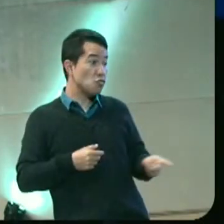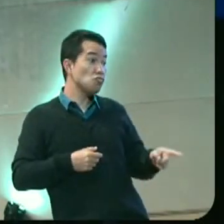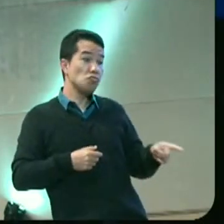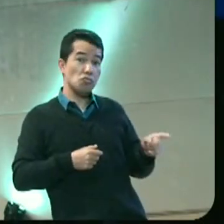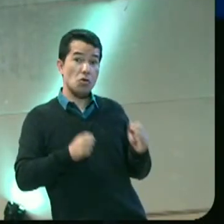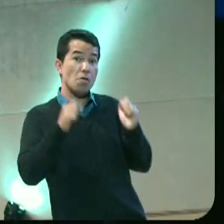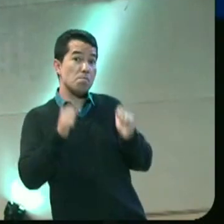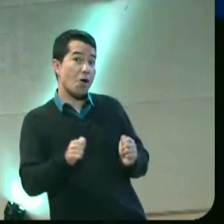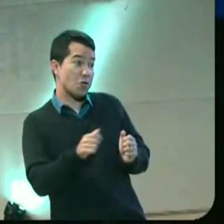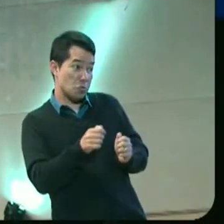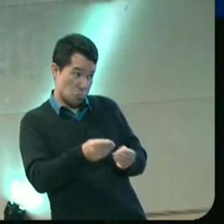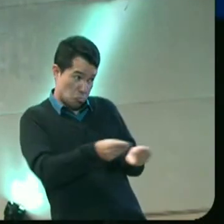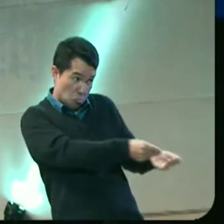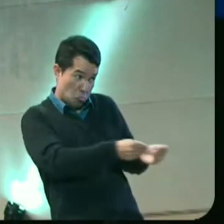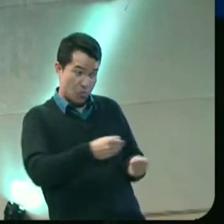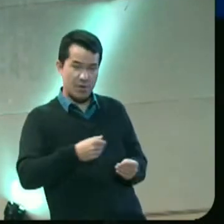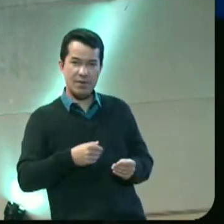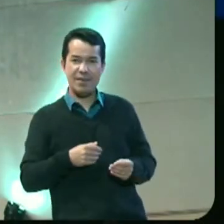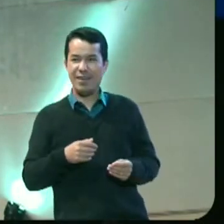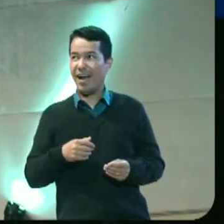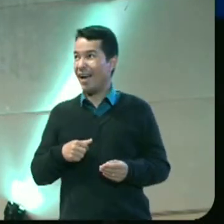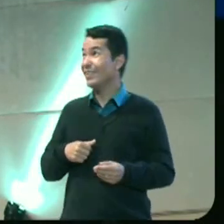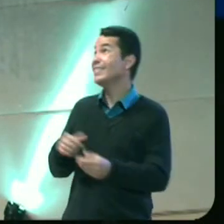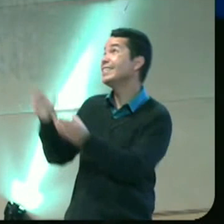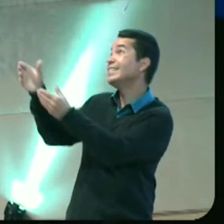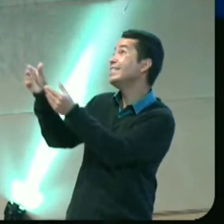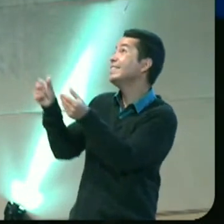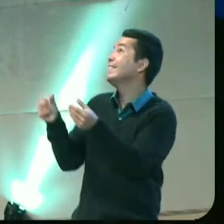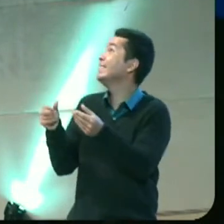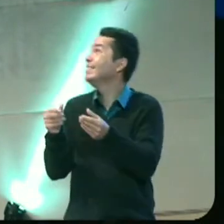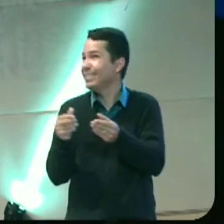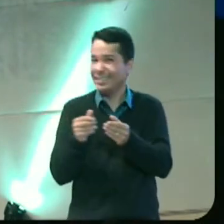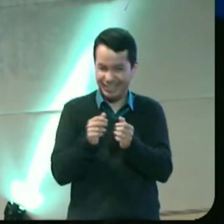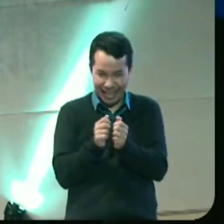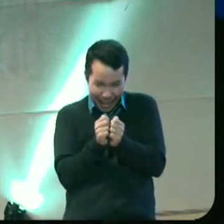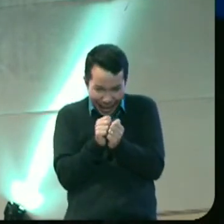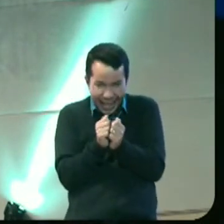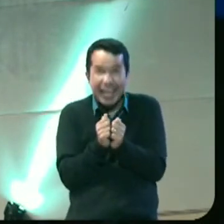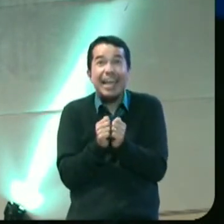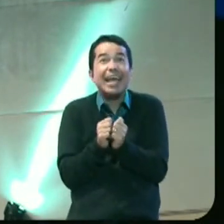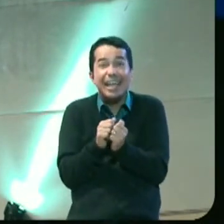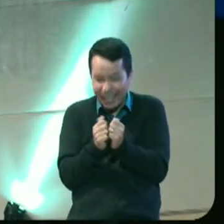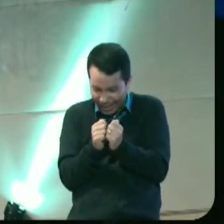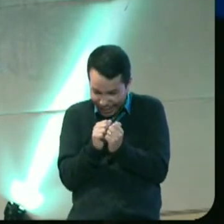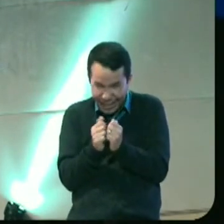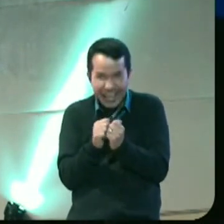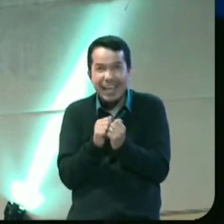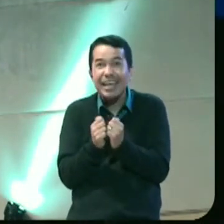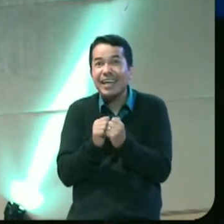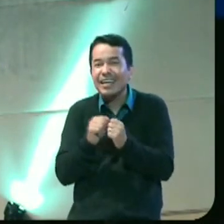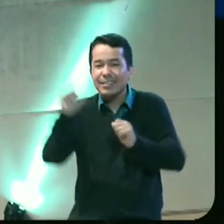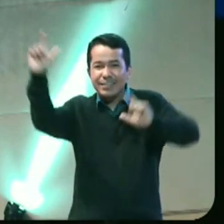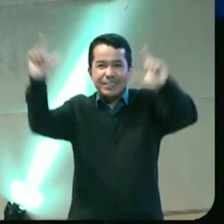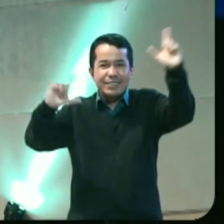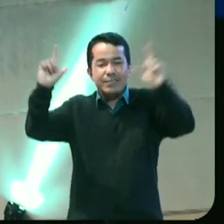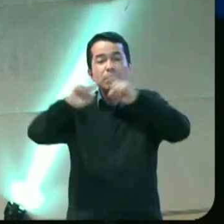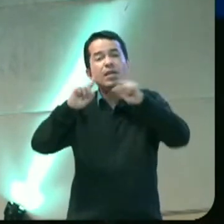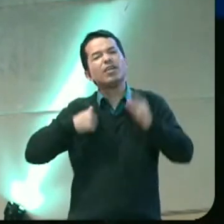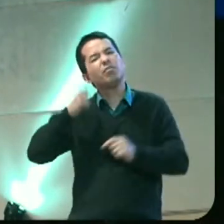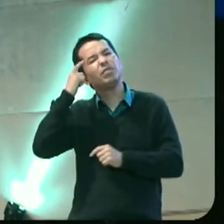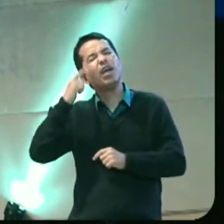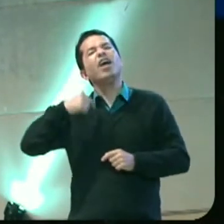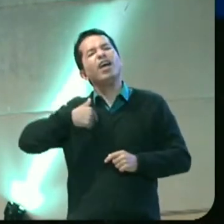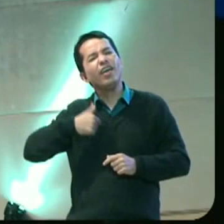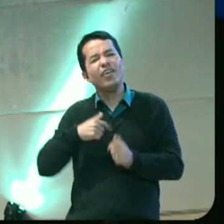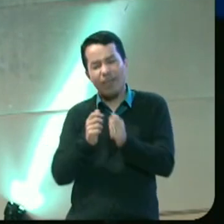Eric, segura esse controle aqui e joga. E eu ficava apertando os botões, assistindo o jogo lá e achando que eu estava